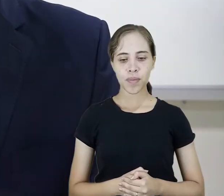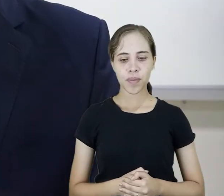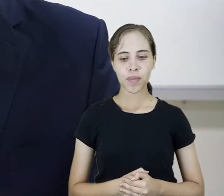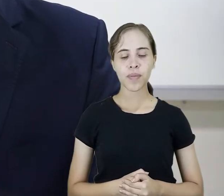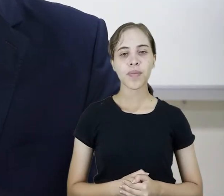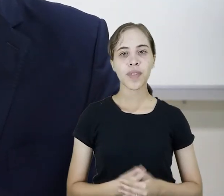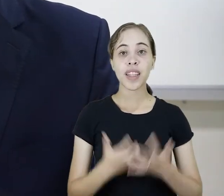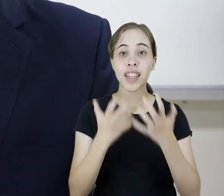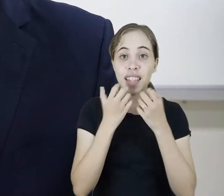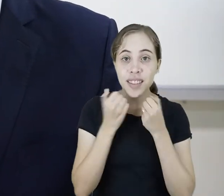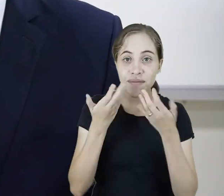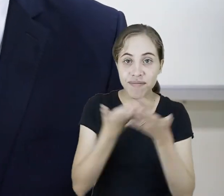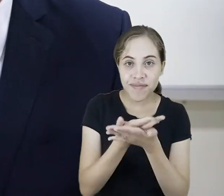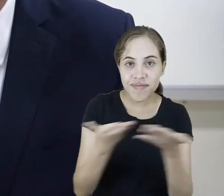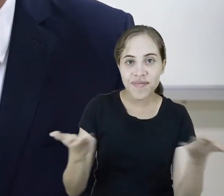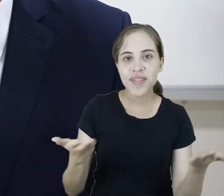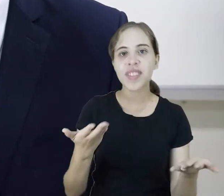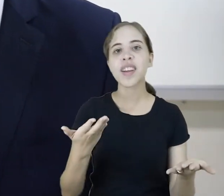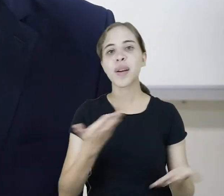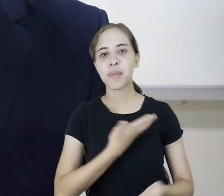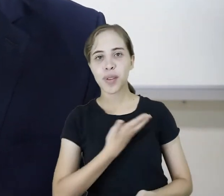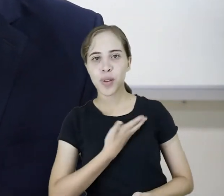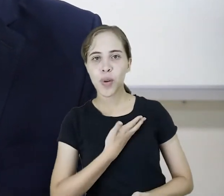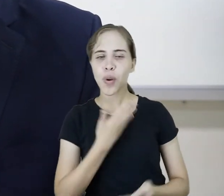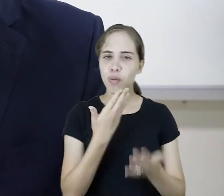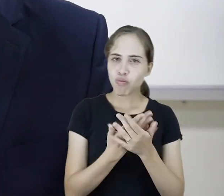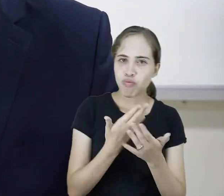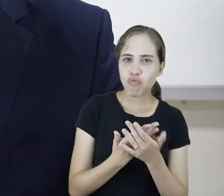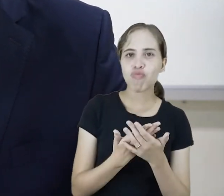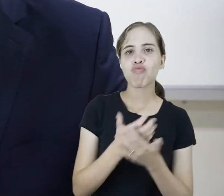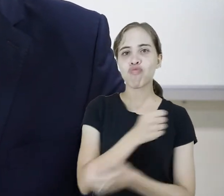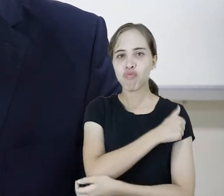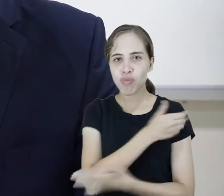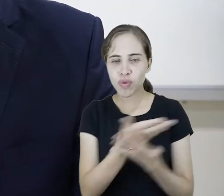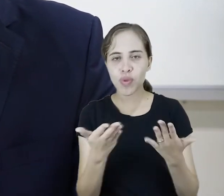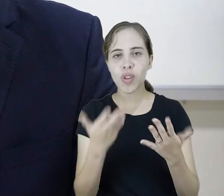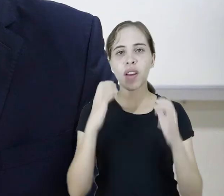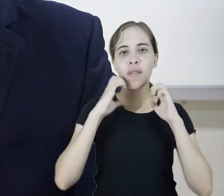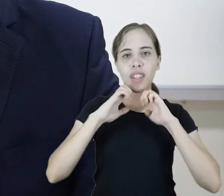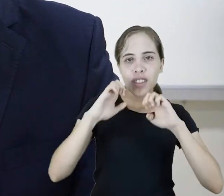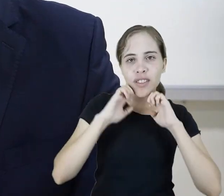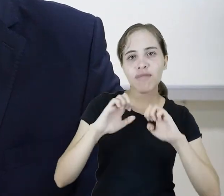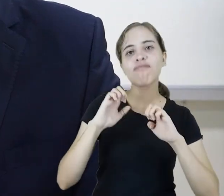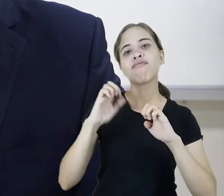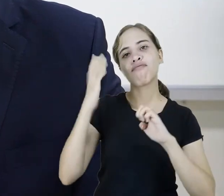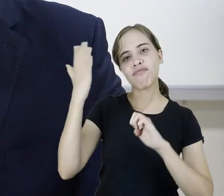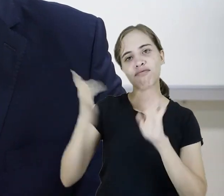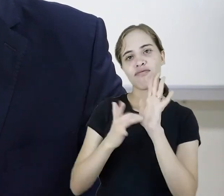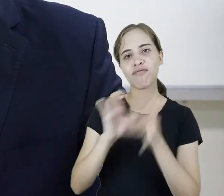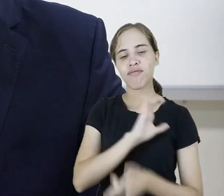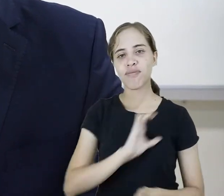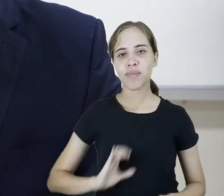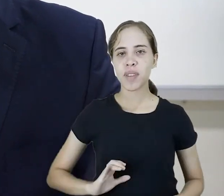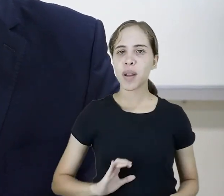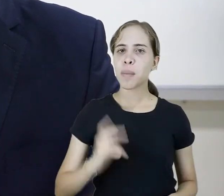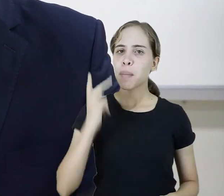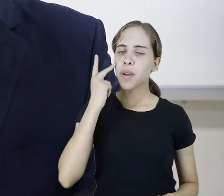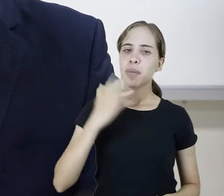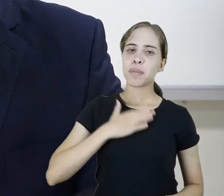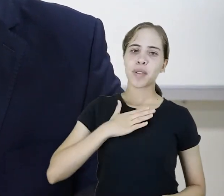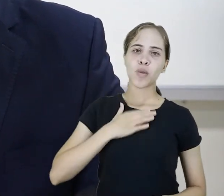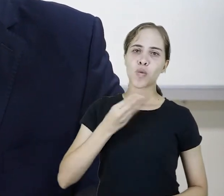Queridos amigos, meus colegas de estudo do Evangelho de Jesus Cristo, é um privilégio para mim falar